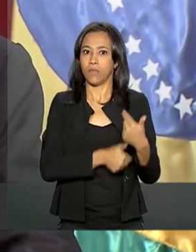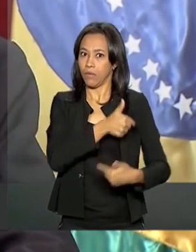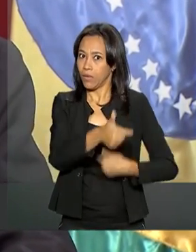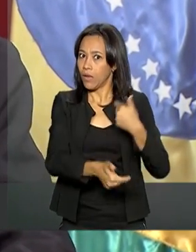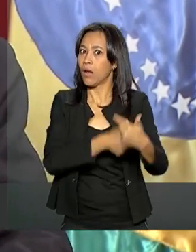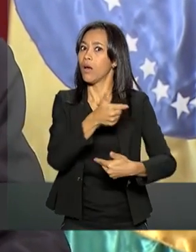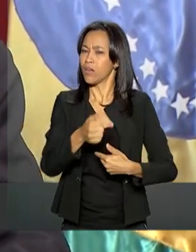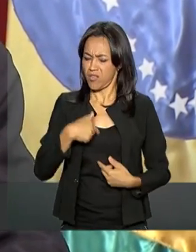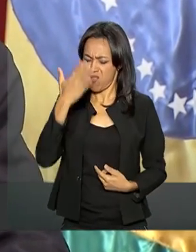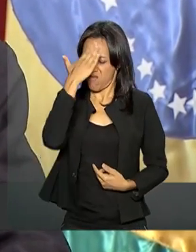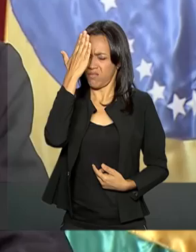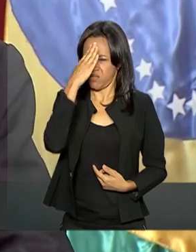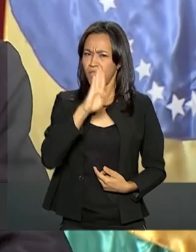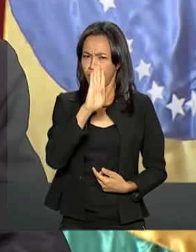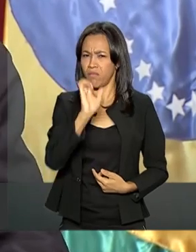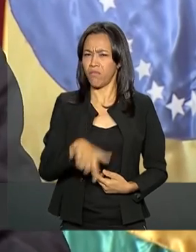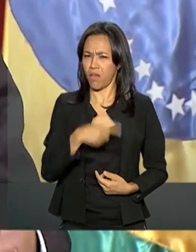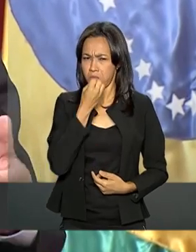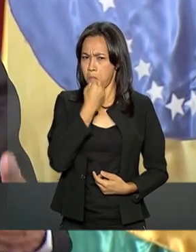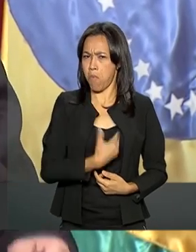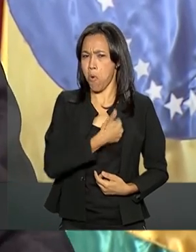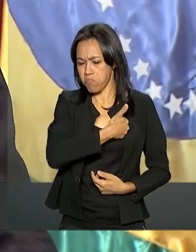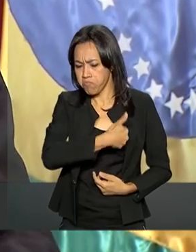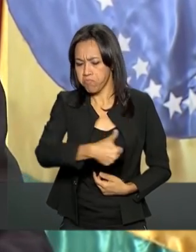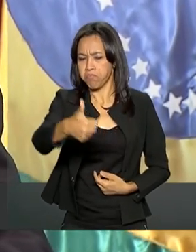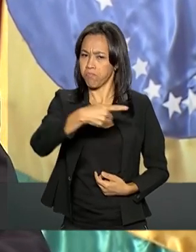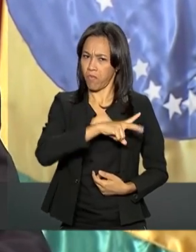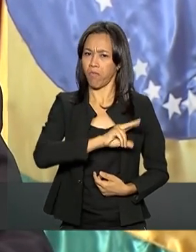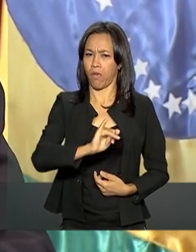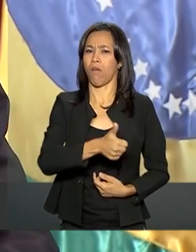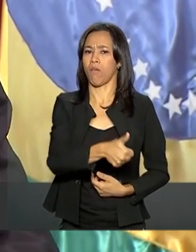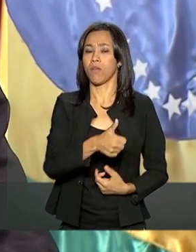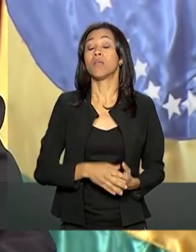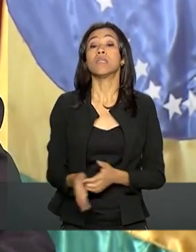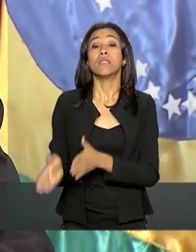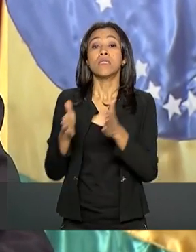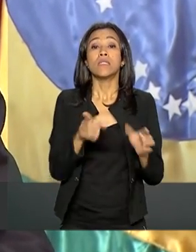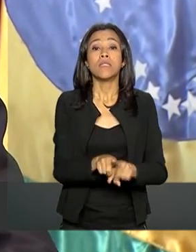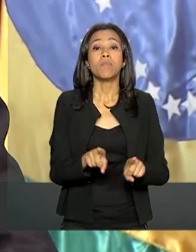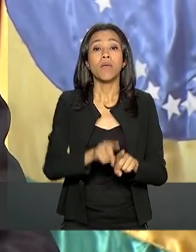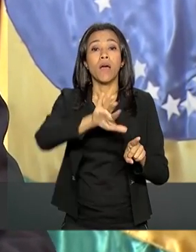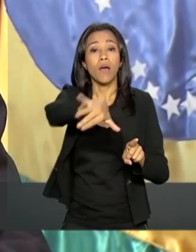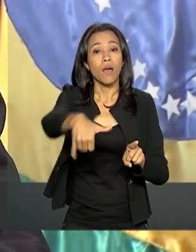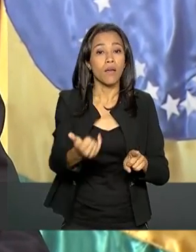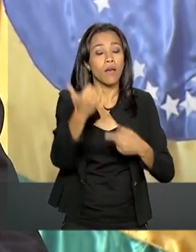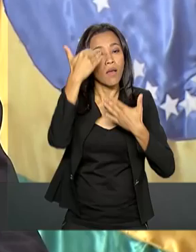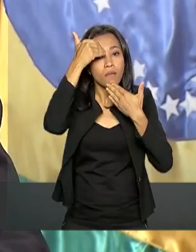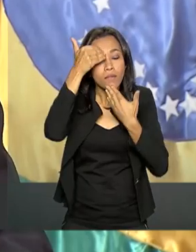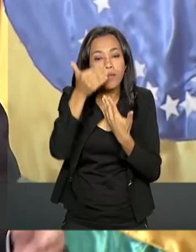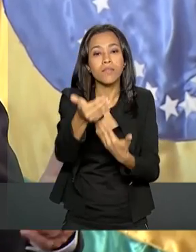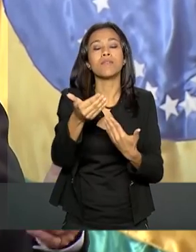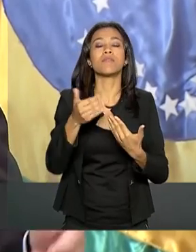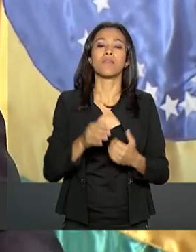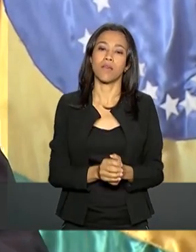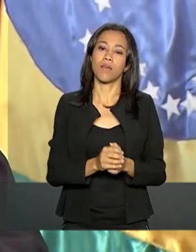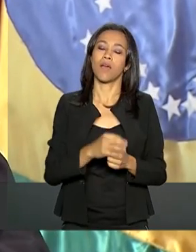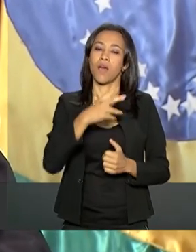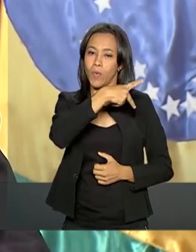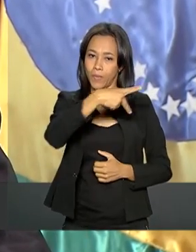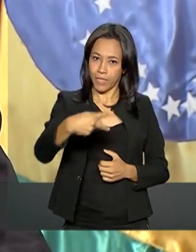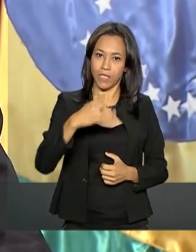vai conduzir a um bom porto. Gostaria também de aproveitar, de agradecer ao presidente Bolsonaro